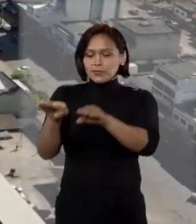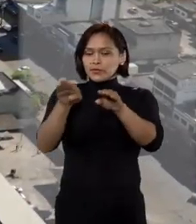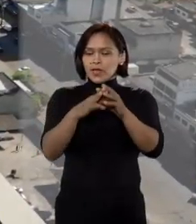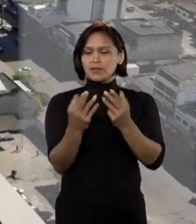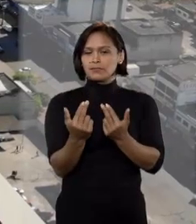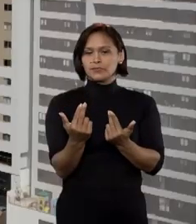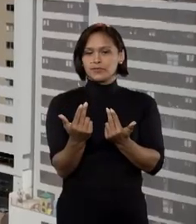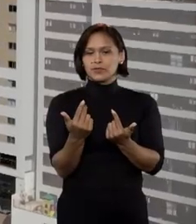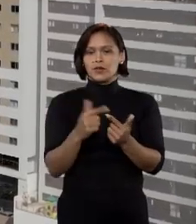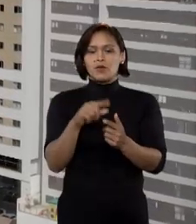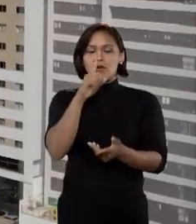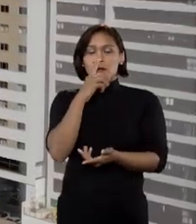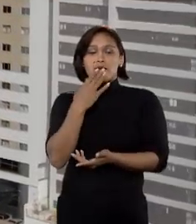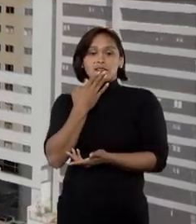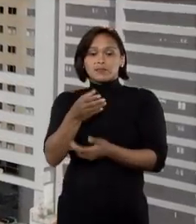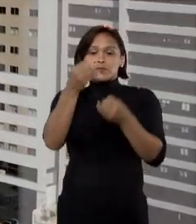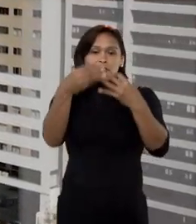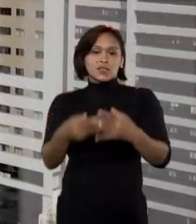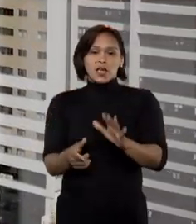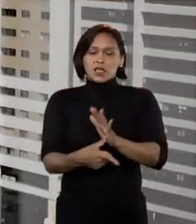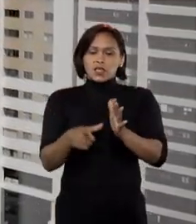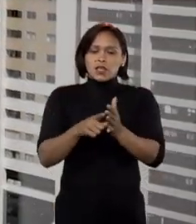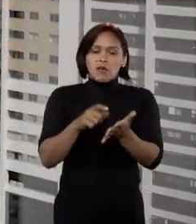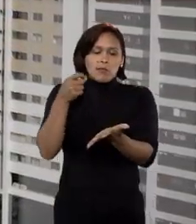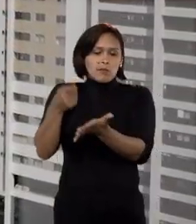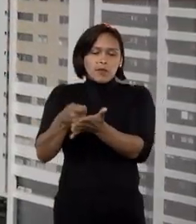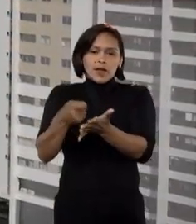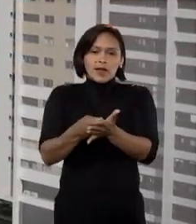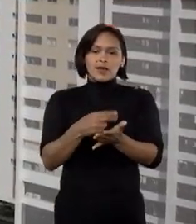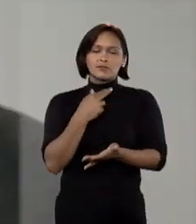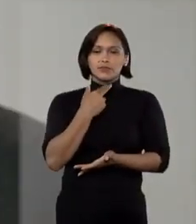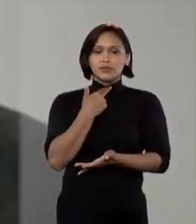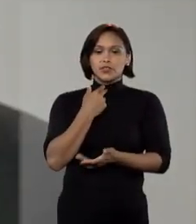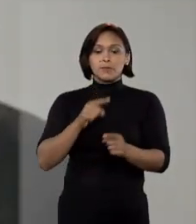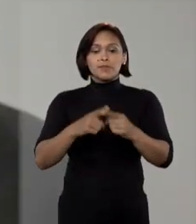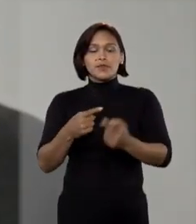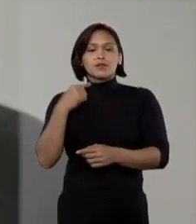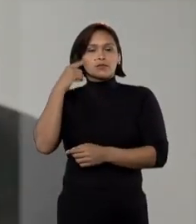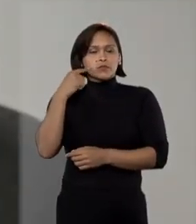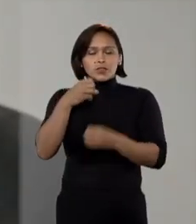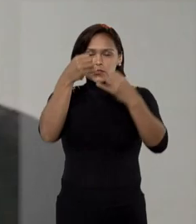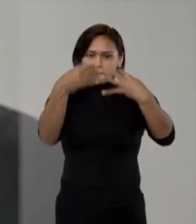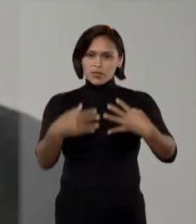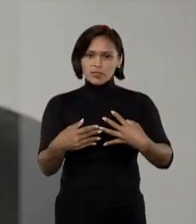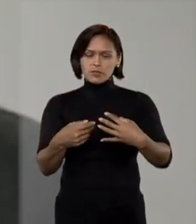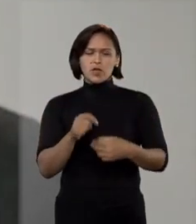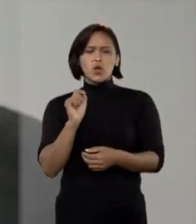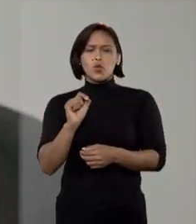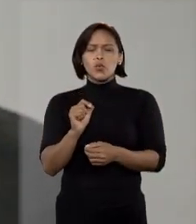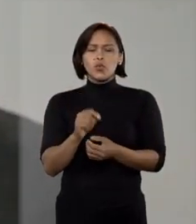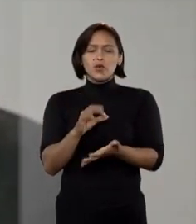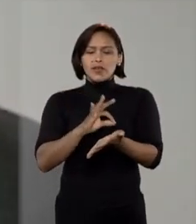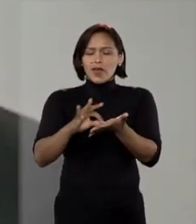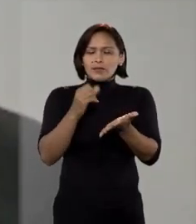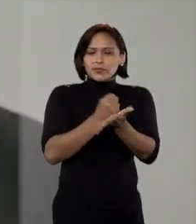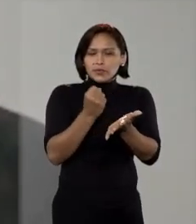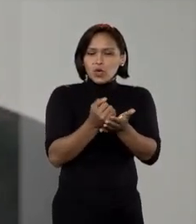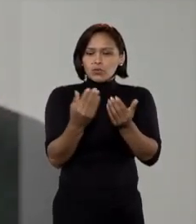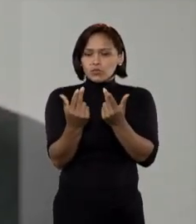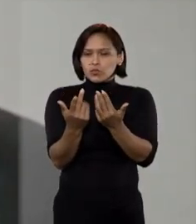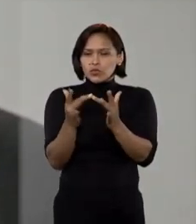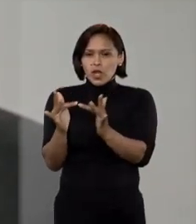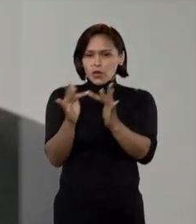alienação fiduciária, alegando que não conseguia mais arcar com as prestações. Este advogado explica o que é pacto de